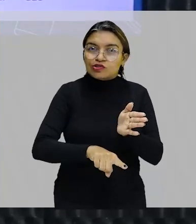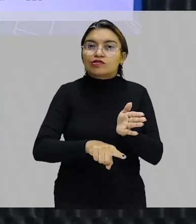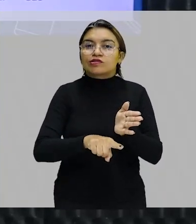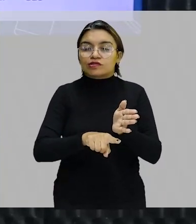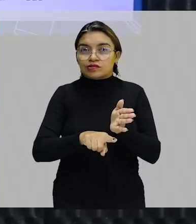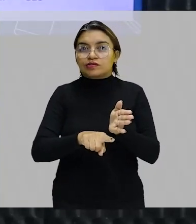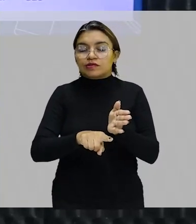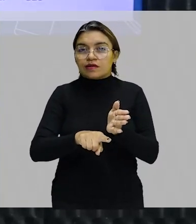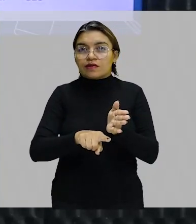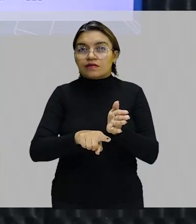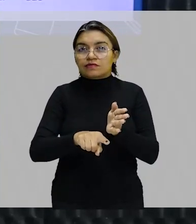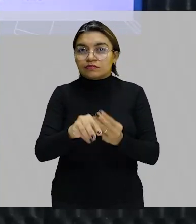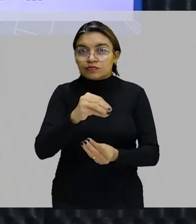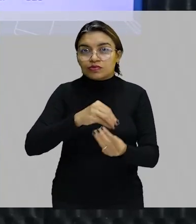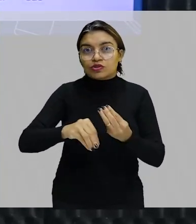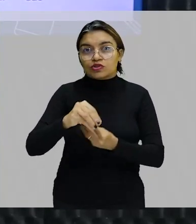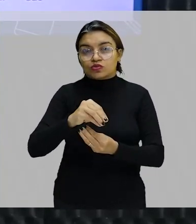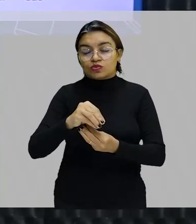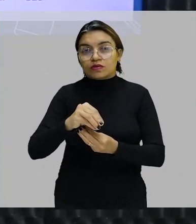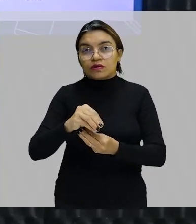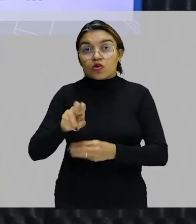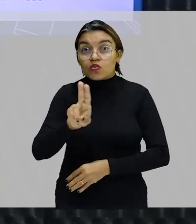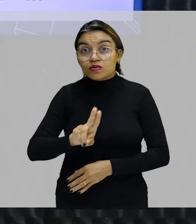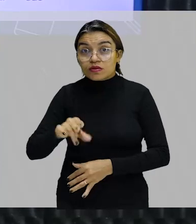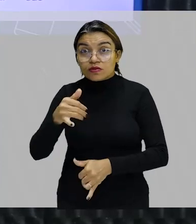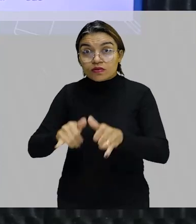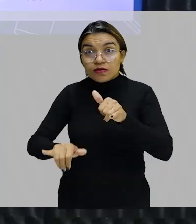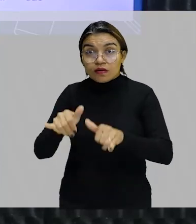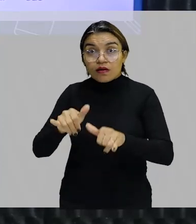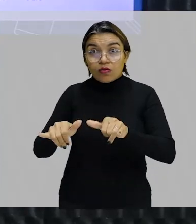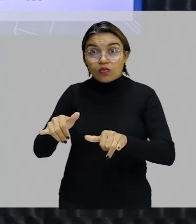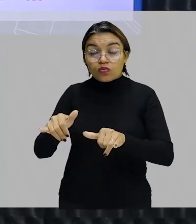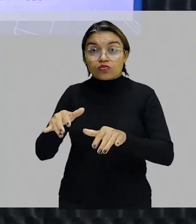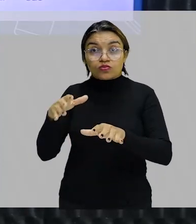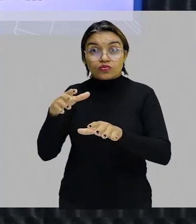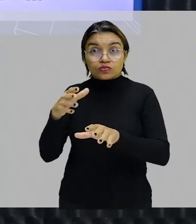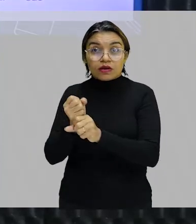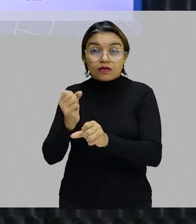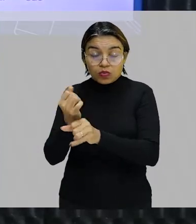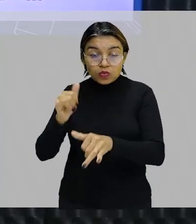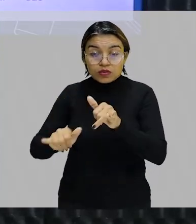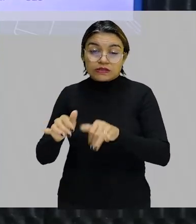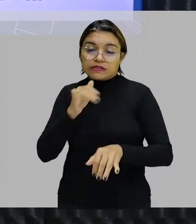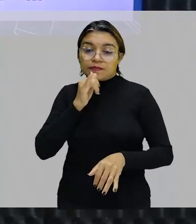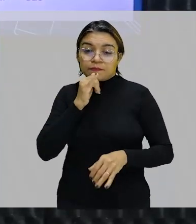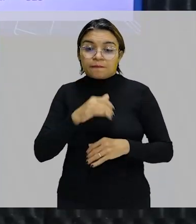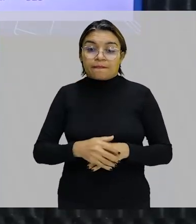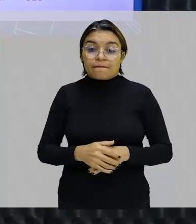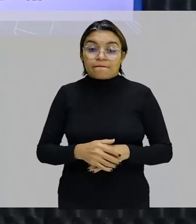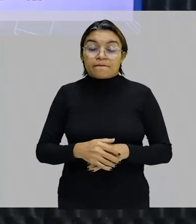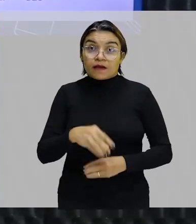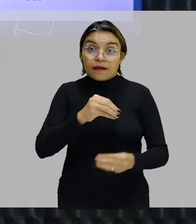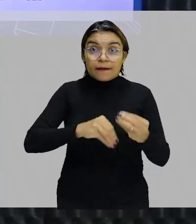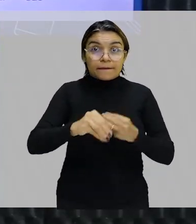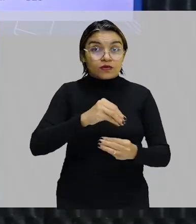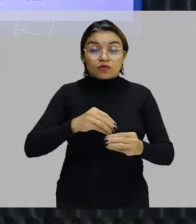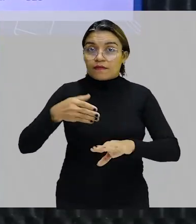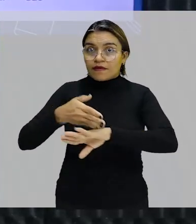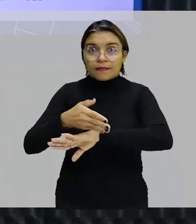cálculo estequiométrico, porque essa massa de impurezas não vai participar da reação